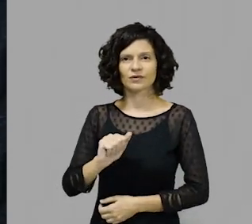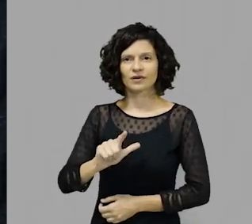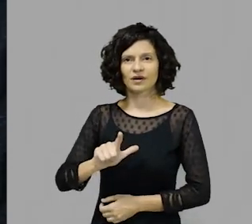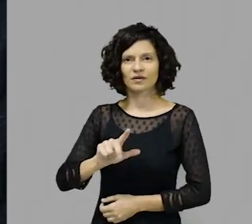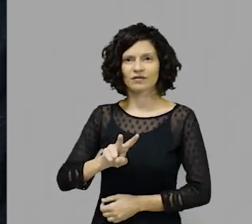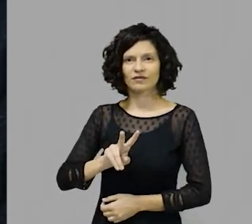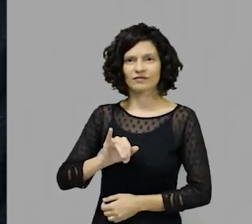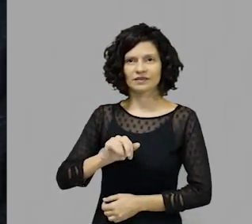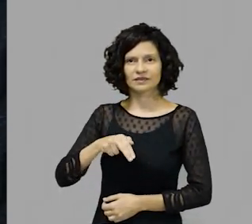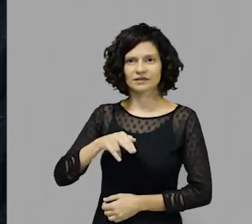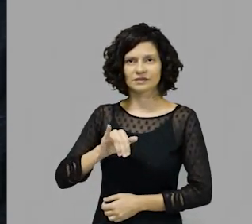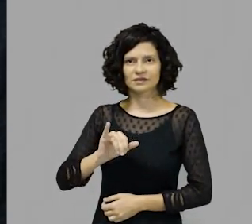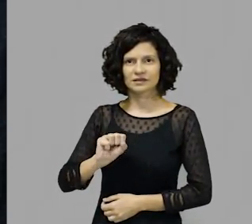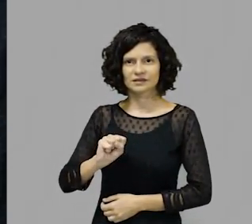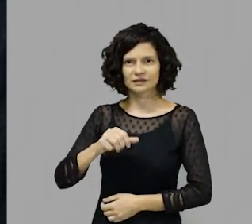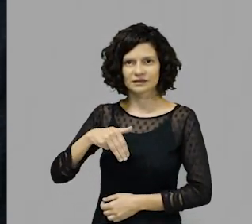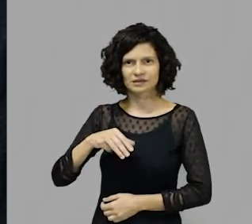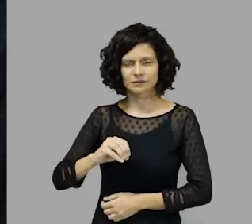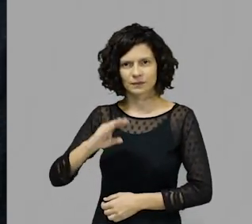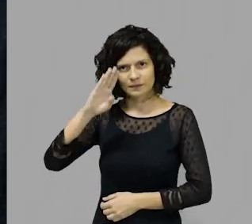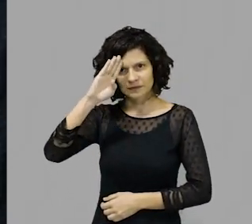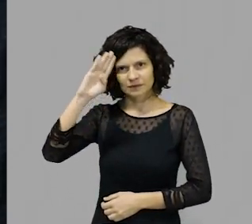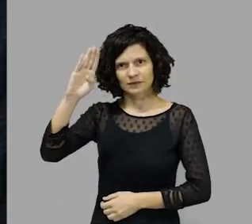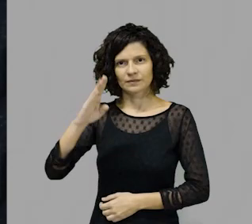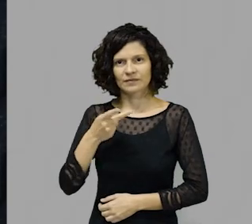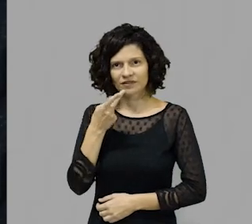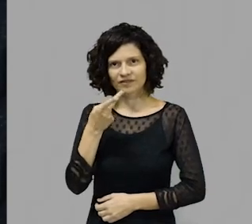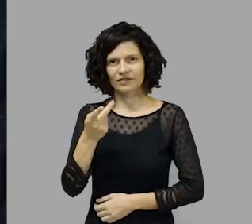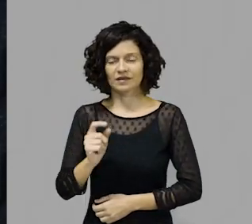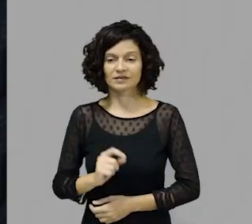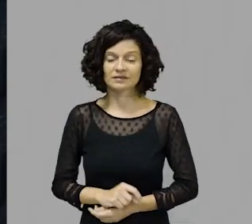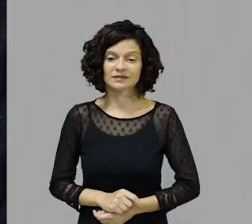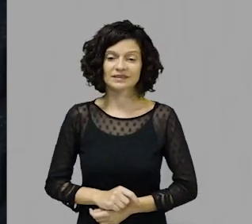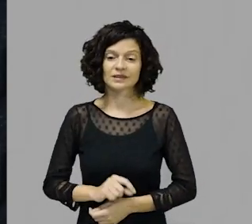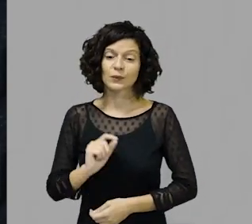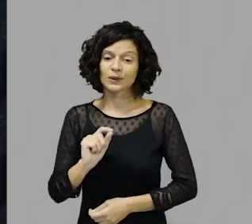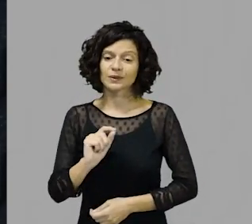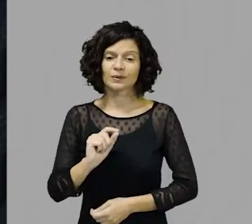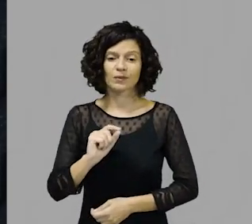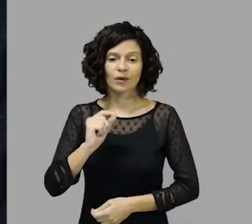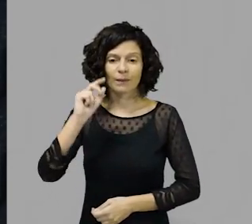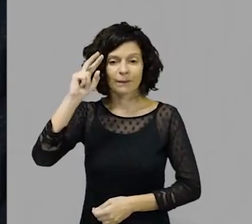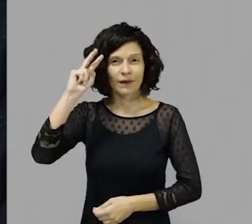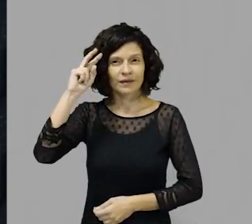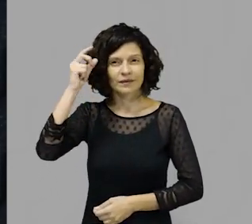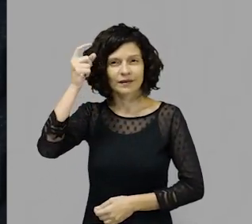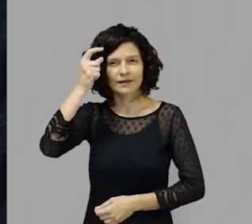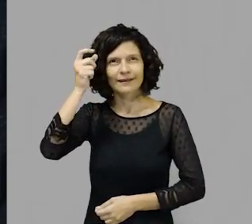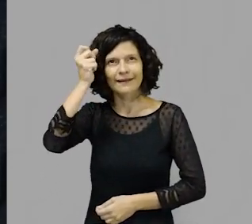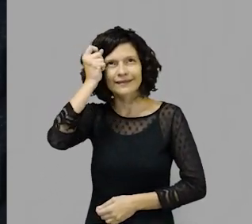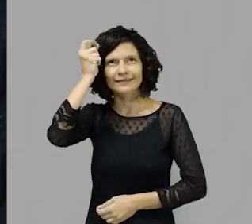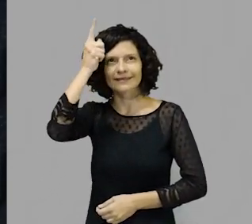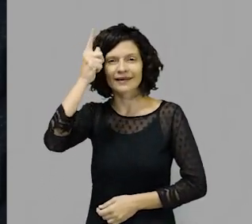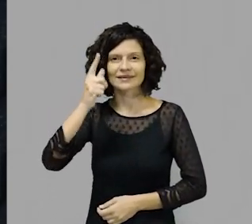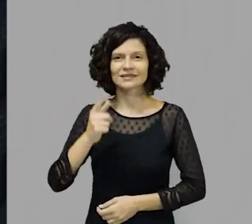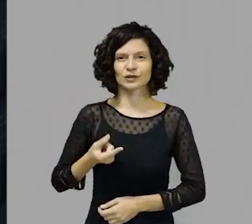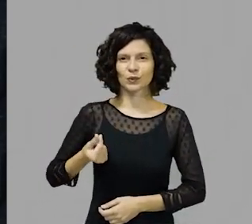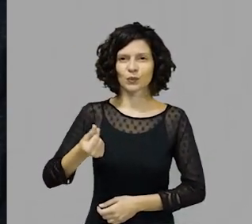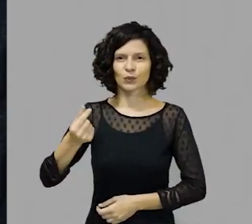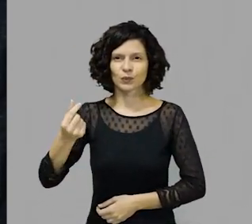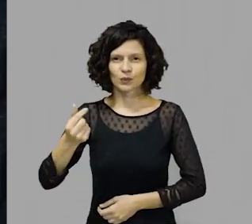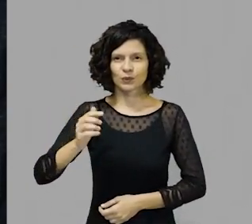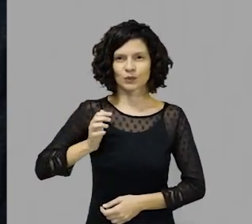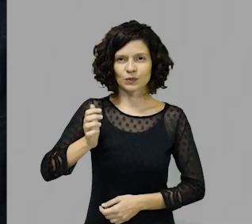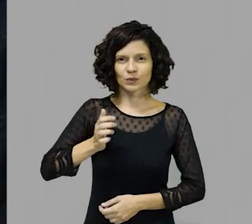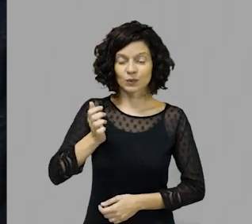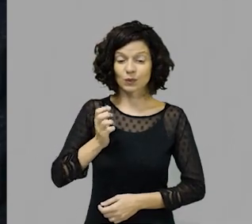isso, acabou mudando a visão das pessoas sobre o trabalho, sobre o lucro, sobre a riqueza. E aí a riqueza deixou de ser uma coisa que antes era